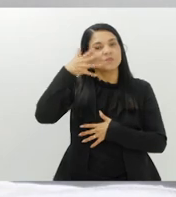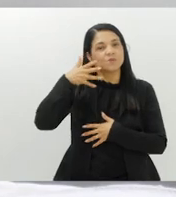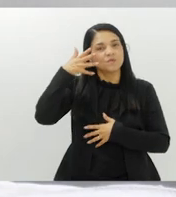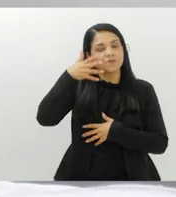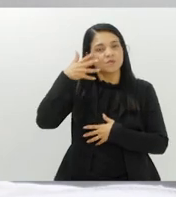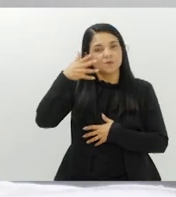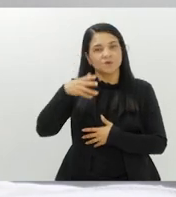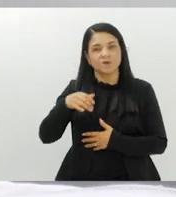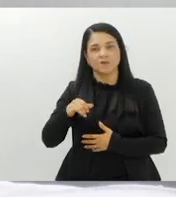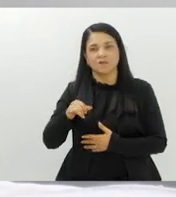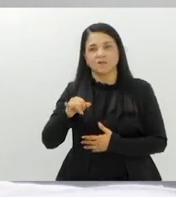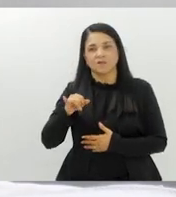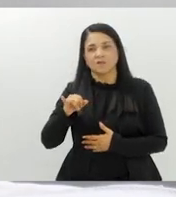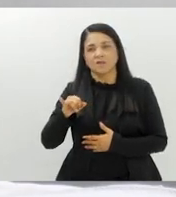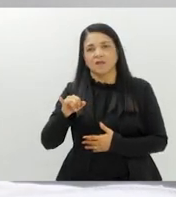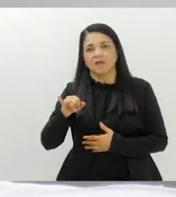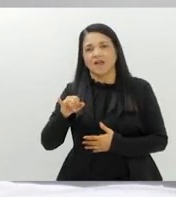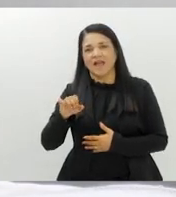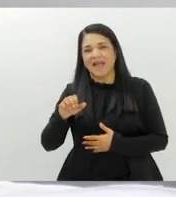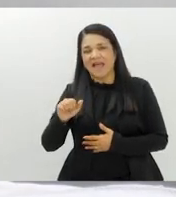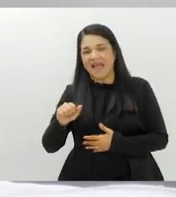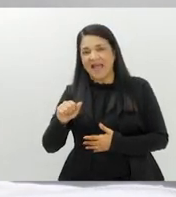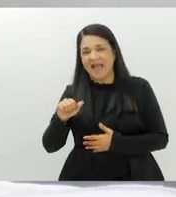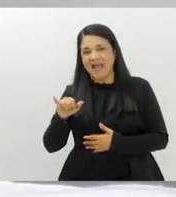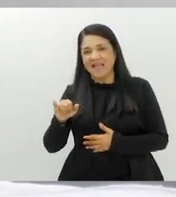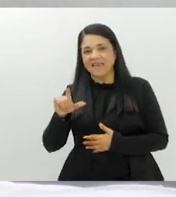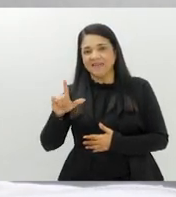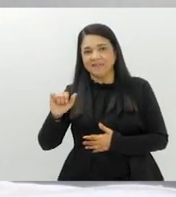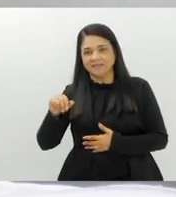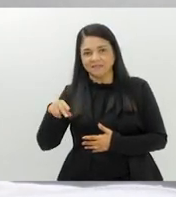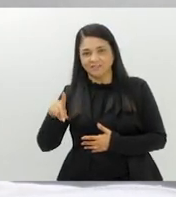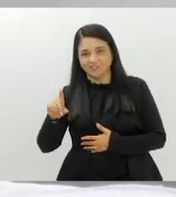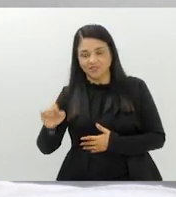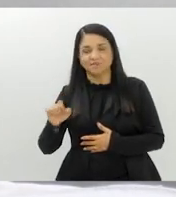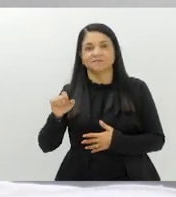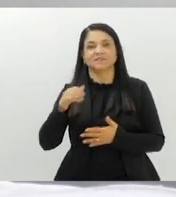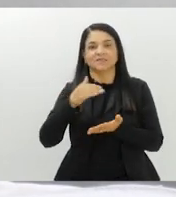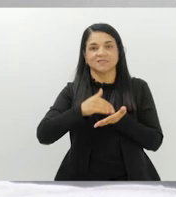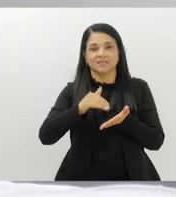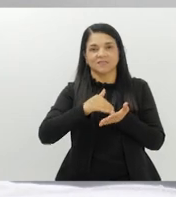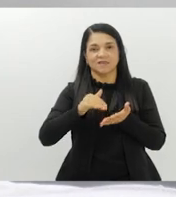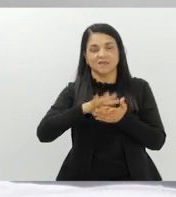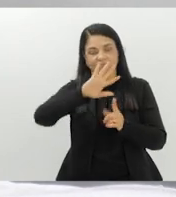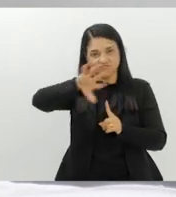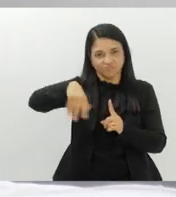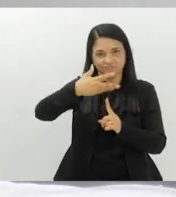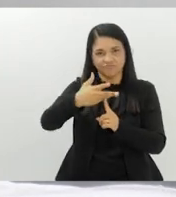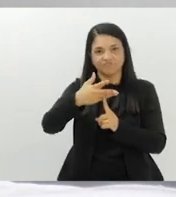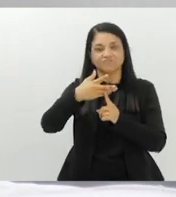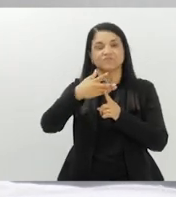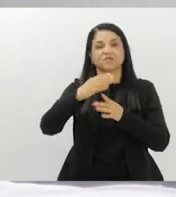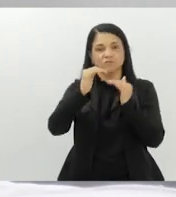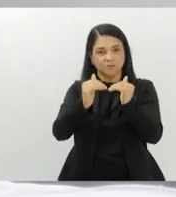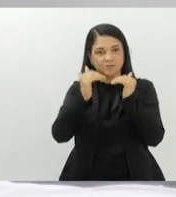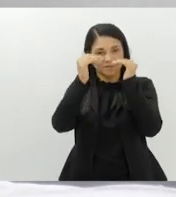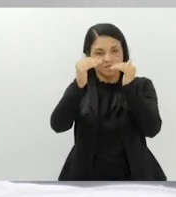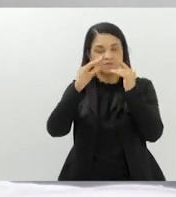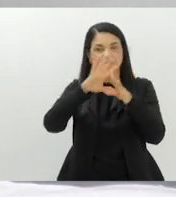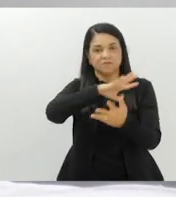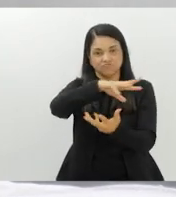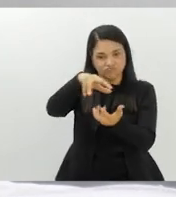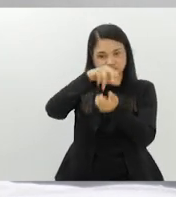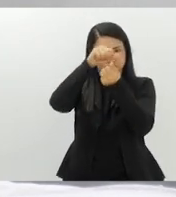a Irlânia Varenga, que é da Secretaria Estadual do Ambiente, Superintendente de Educação Ambiental e